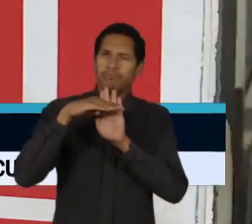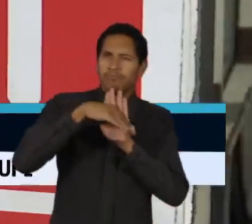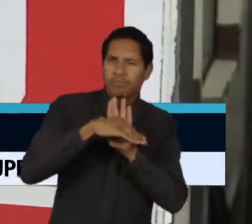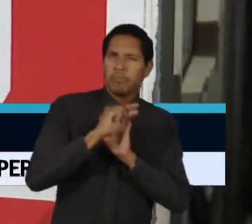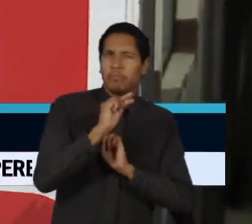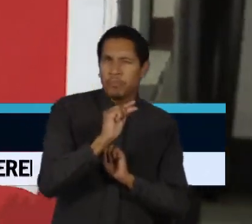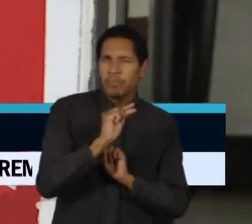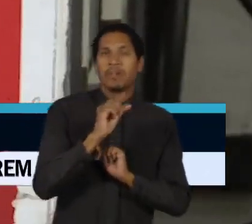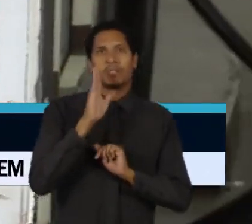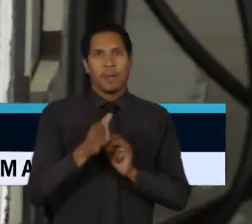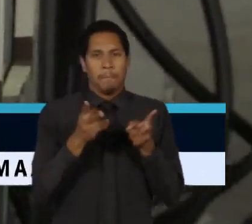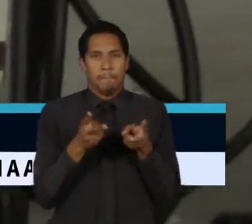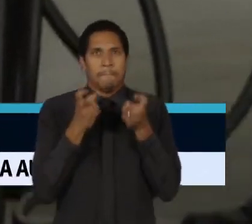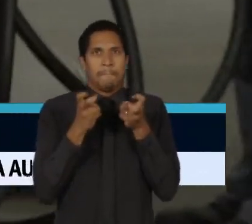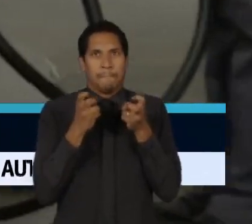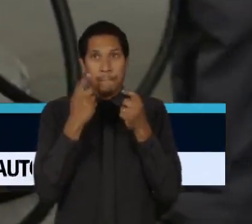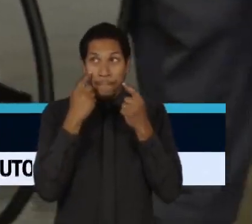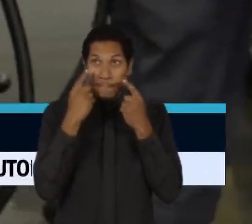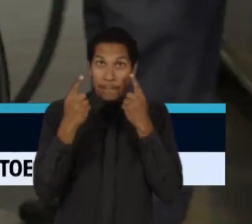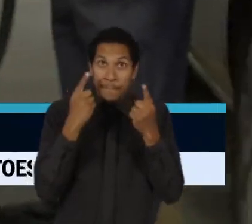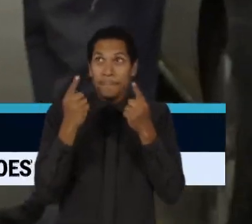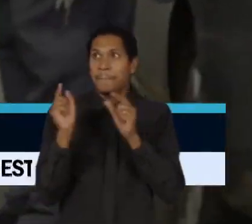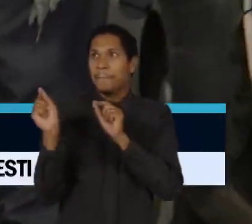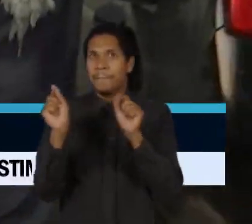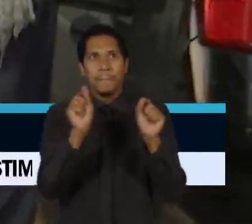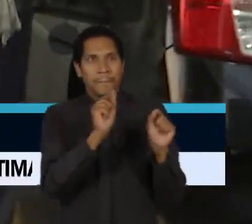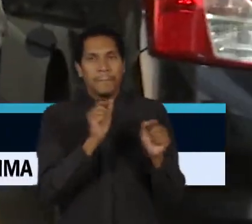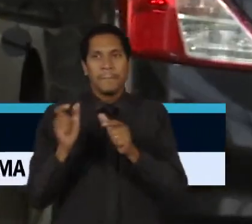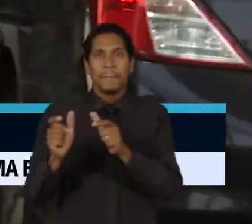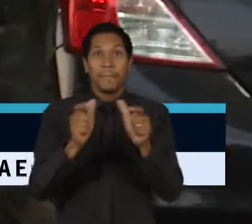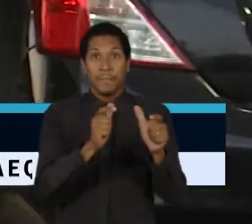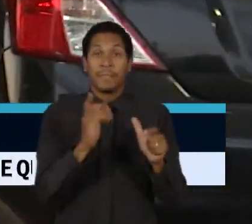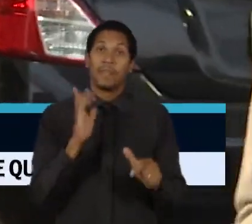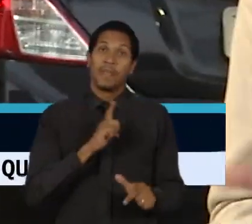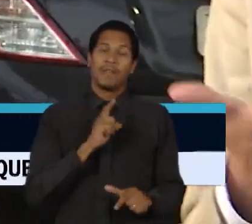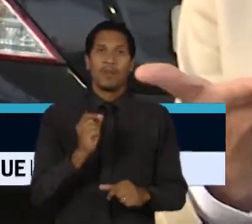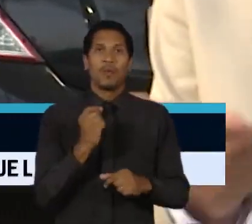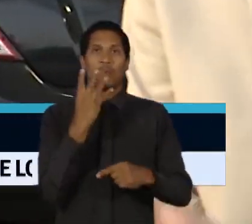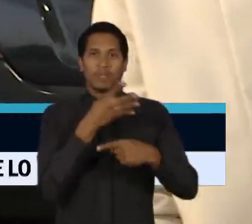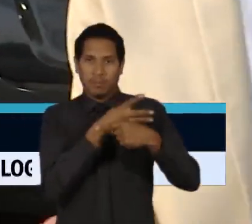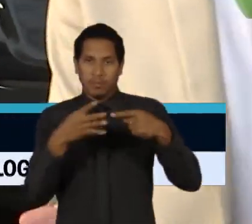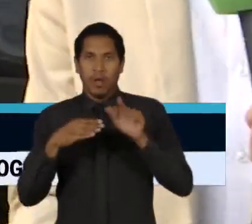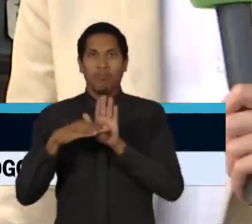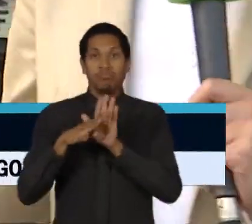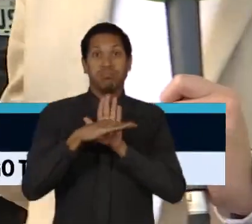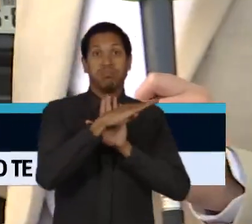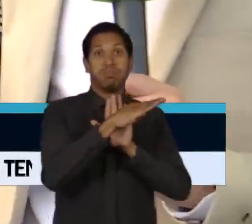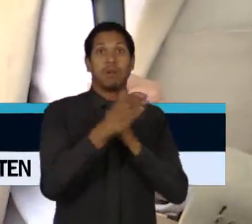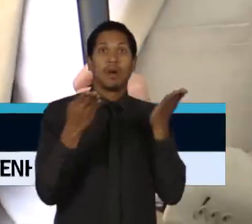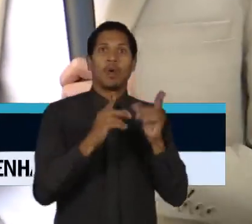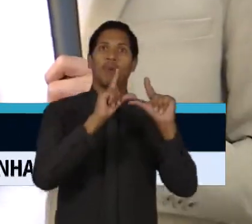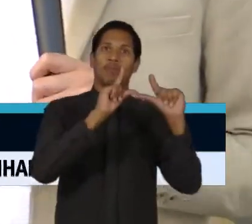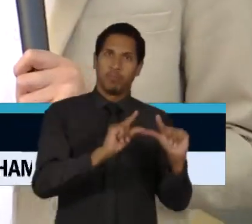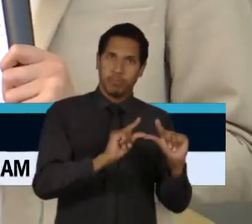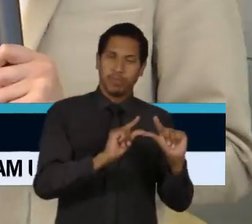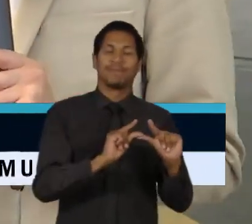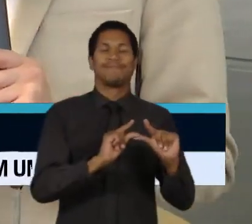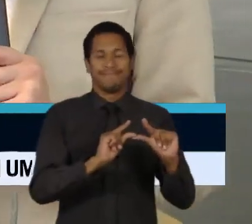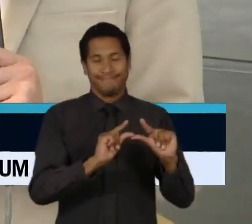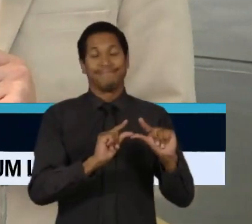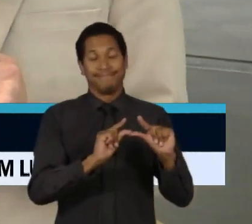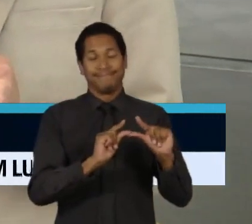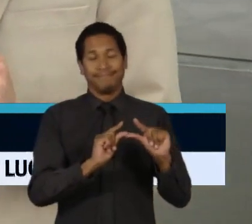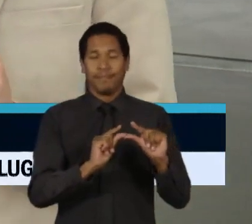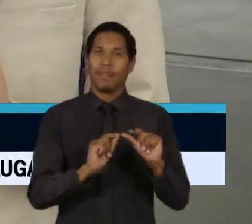já apareceu. A gasolina, depois de 4 semanas seguidas de altas, voltou a ficar mais barata aqui nas bombas. É o